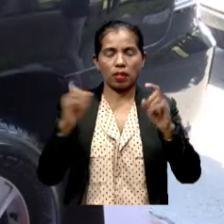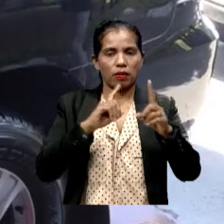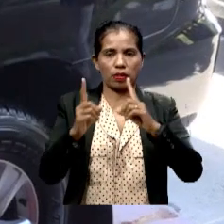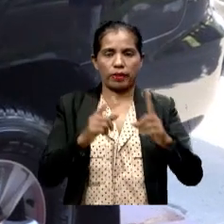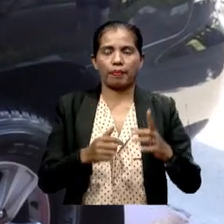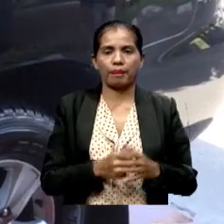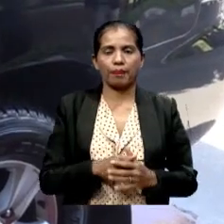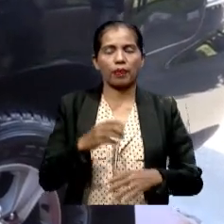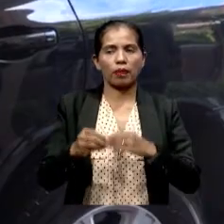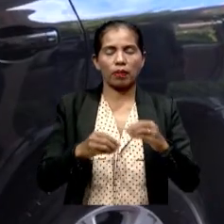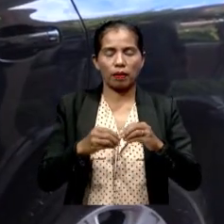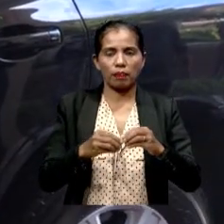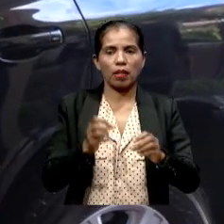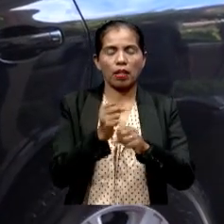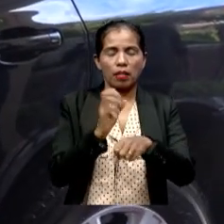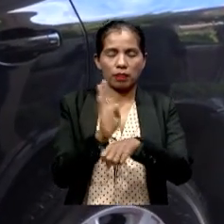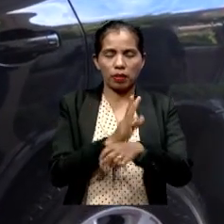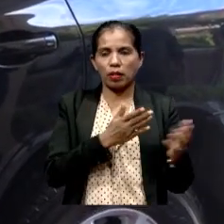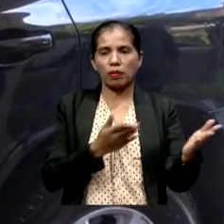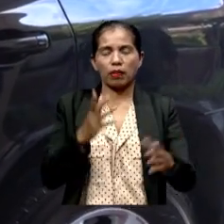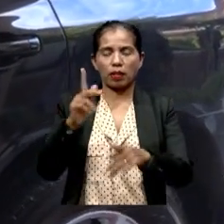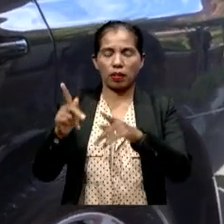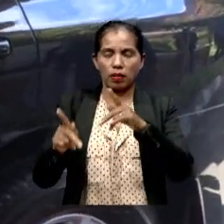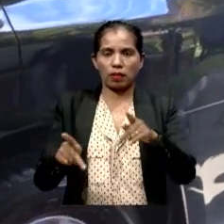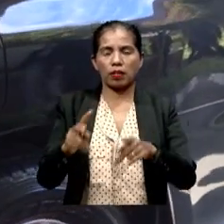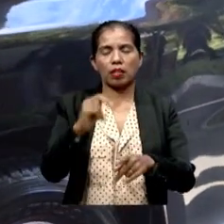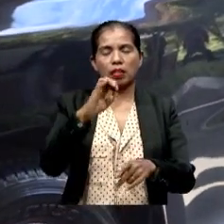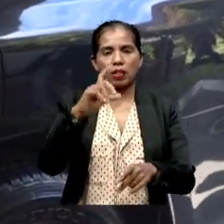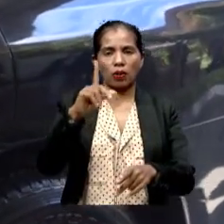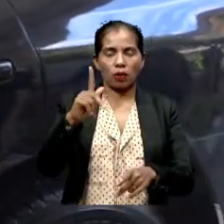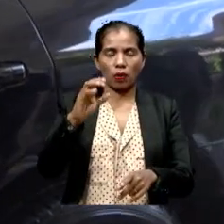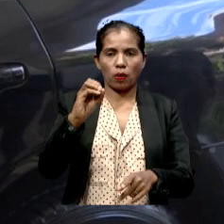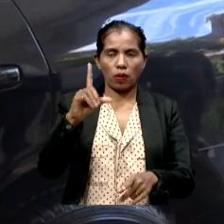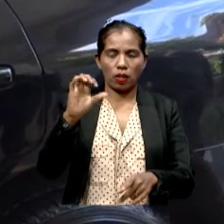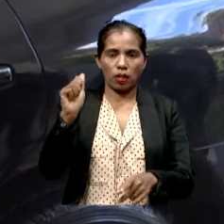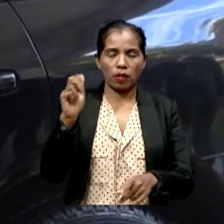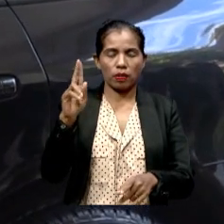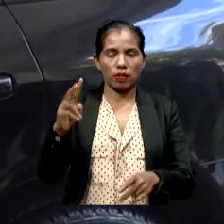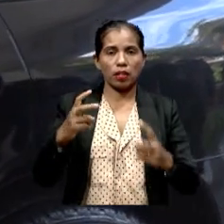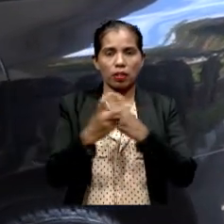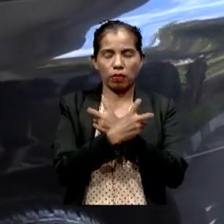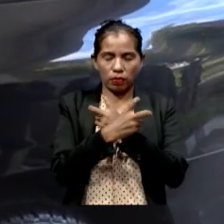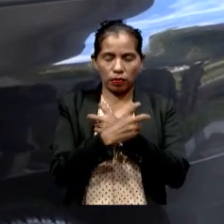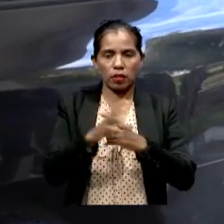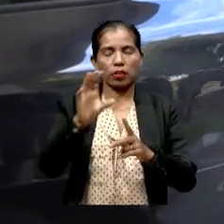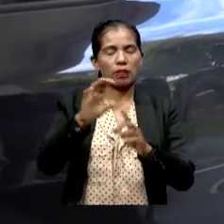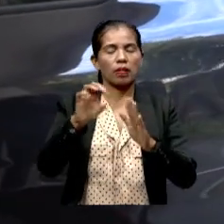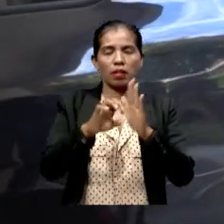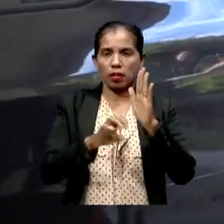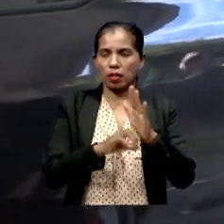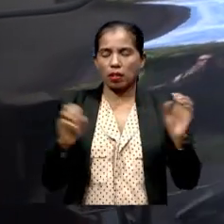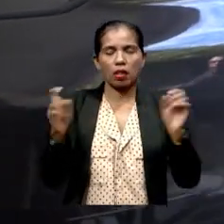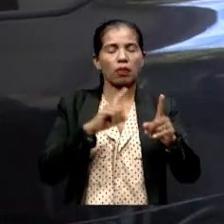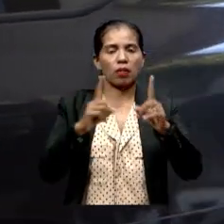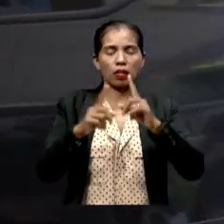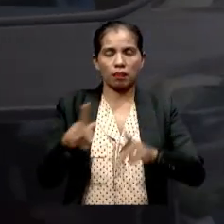Além de nem, quando a negociação atu lori fila saudoso Nicolau dos Reis Lobato ne restos mortal sira, se festaram ne, la corre colia e a